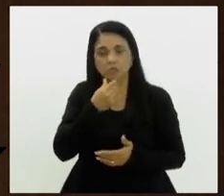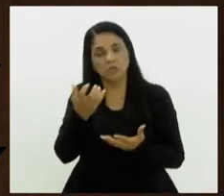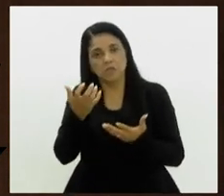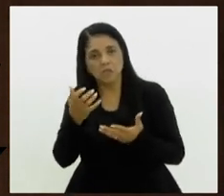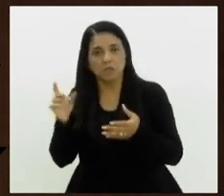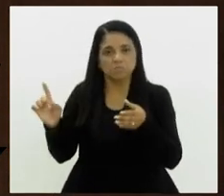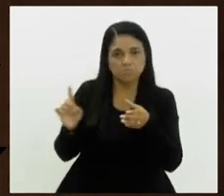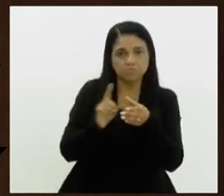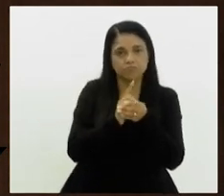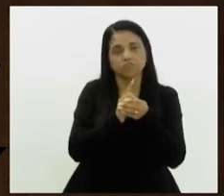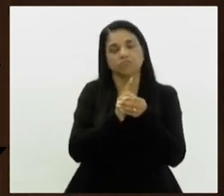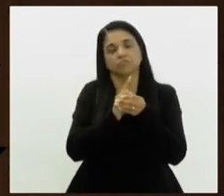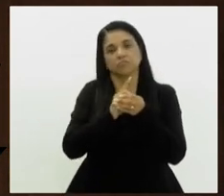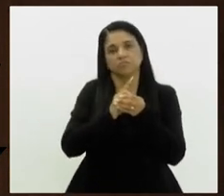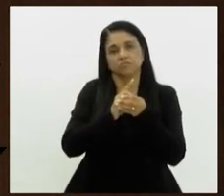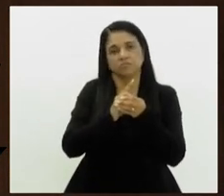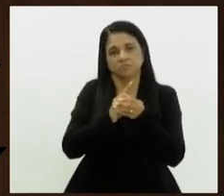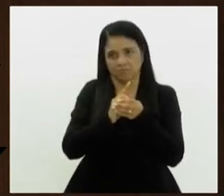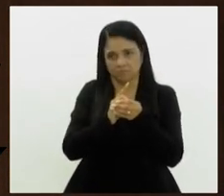queiram se somar.